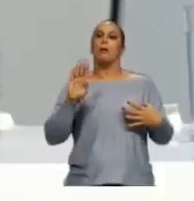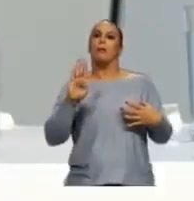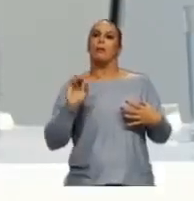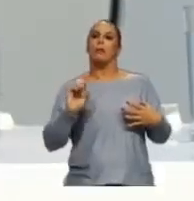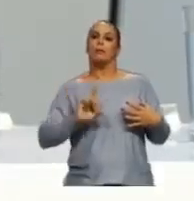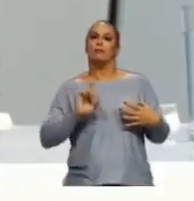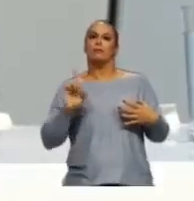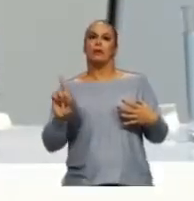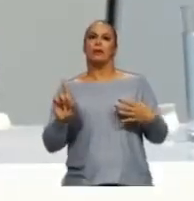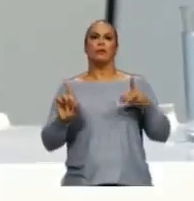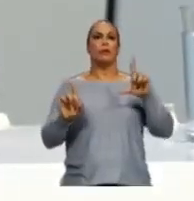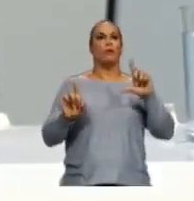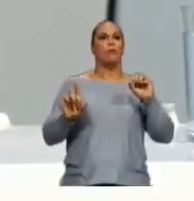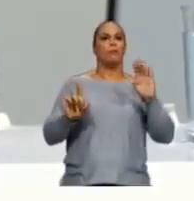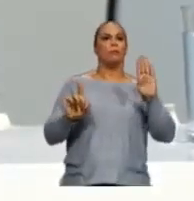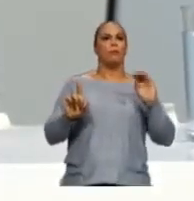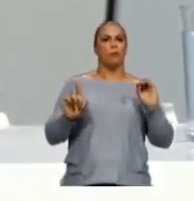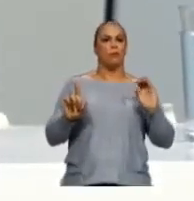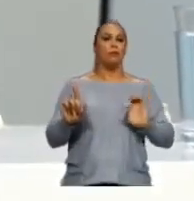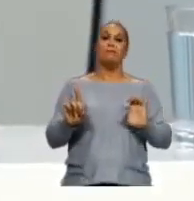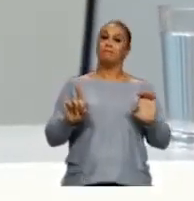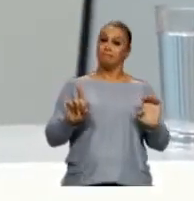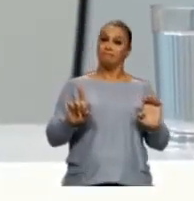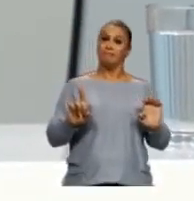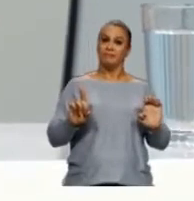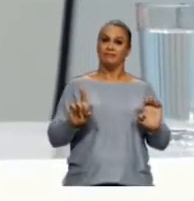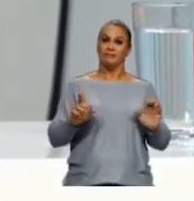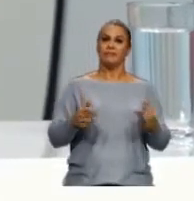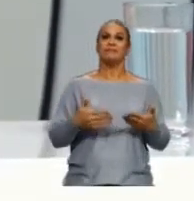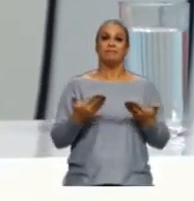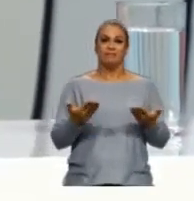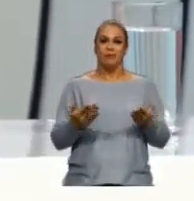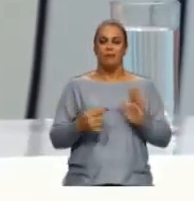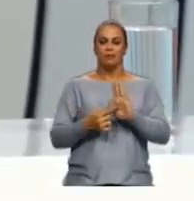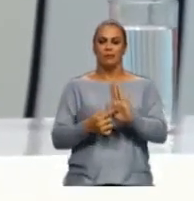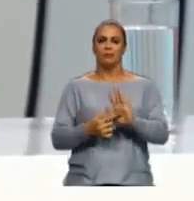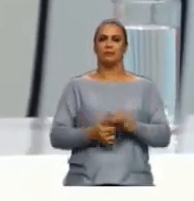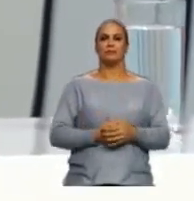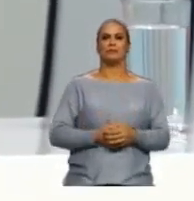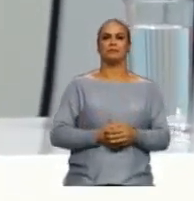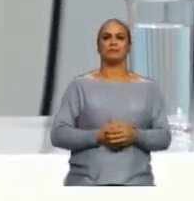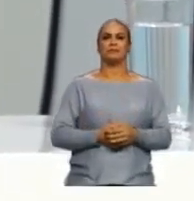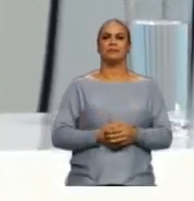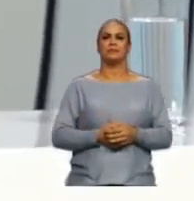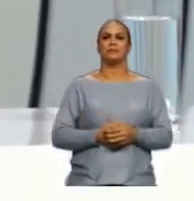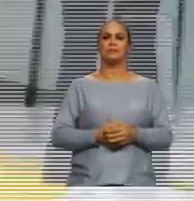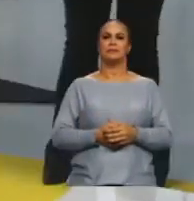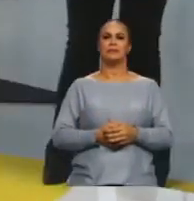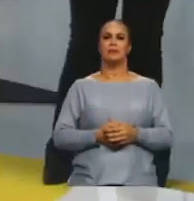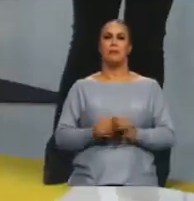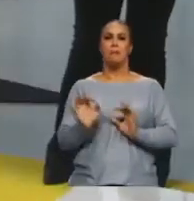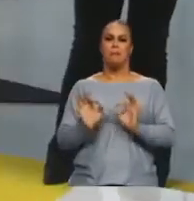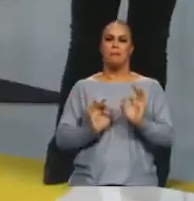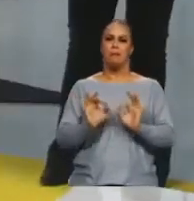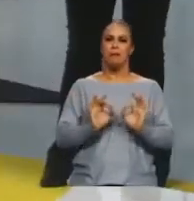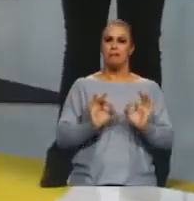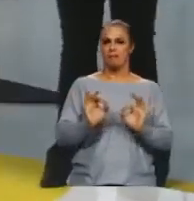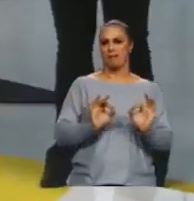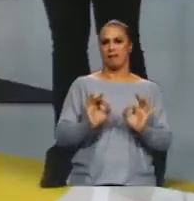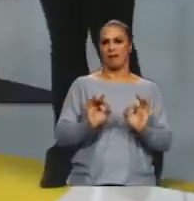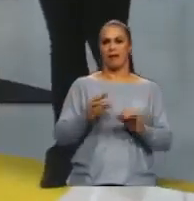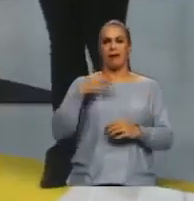uma simulação desse lobo. Então, vamos construir o pulmão. Você